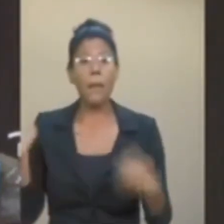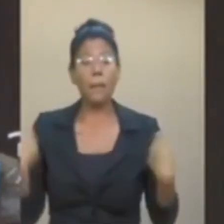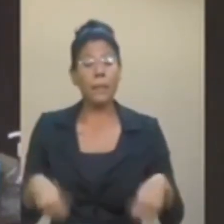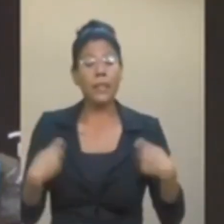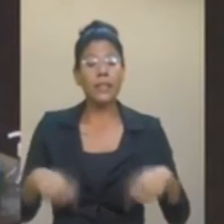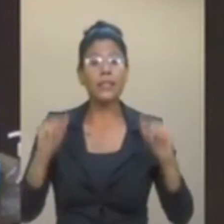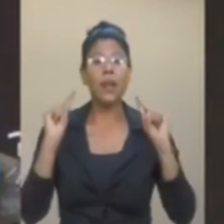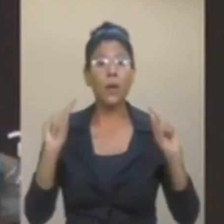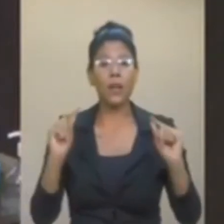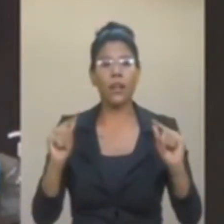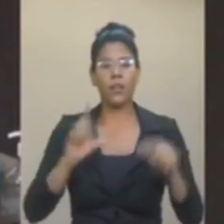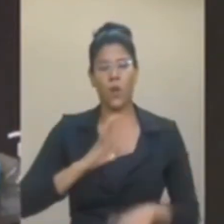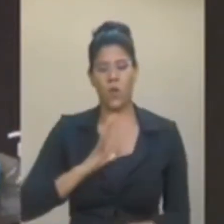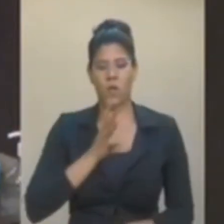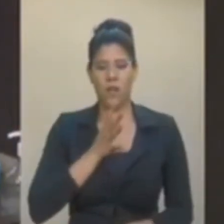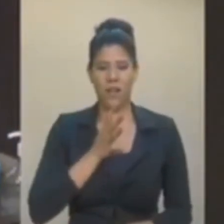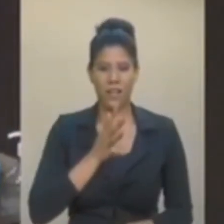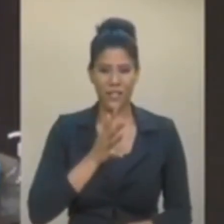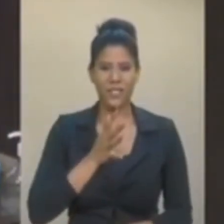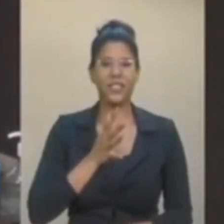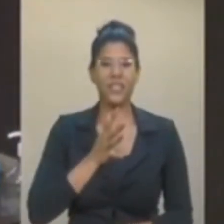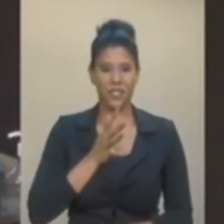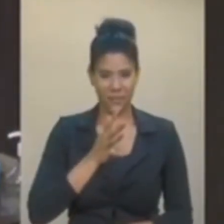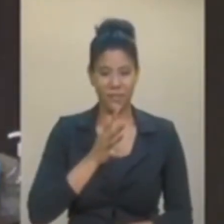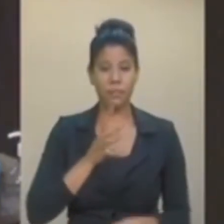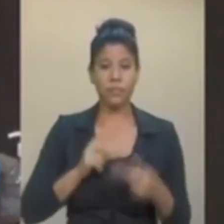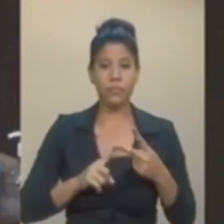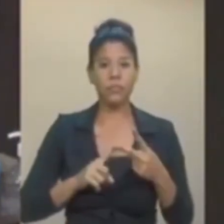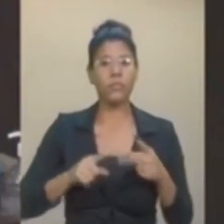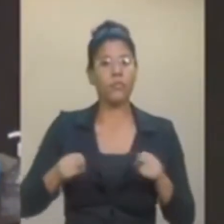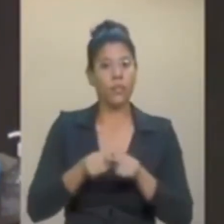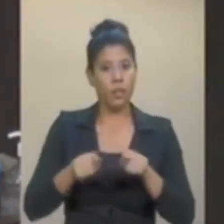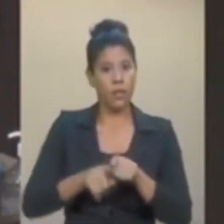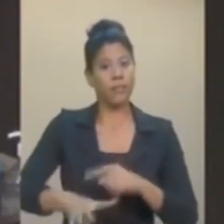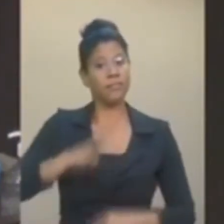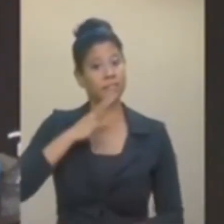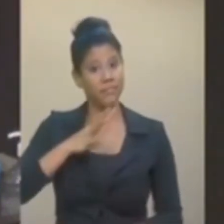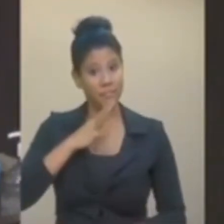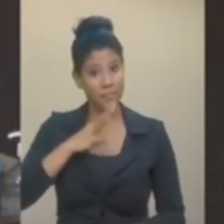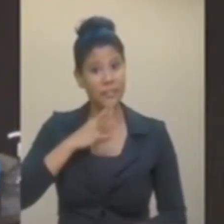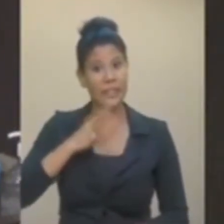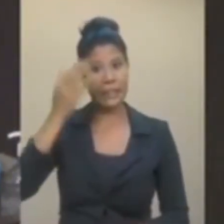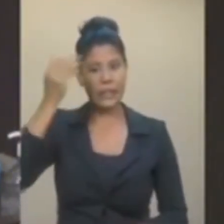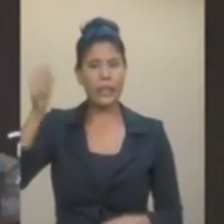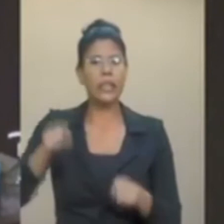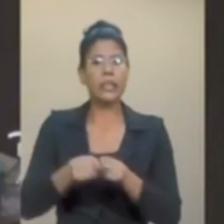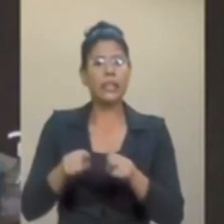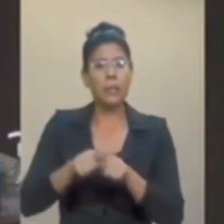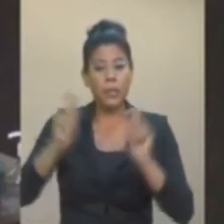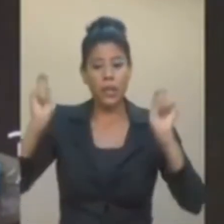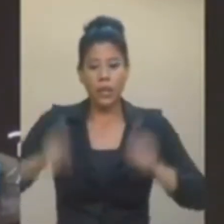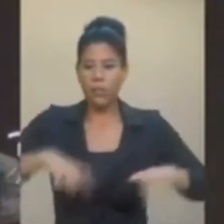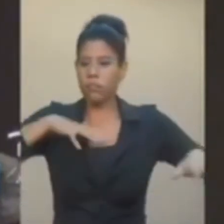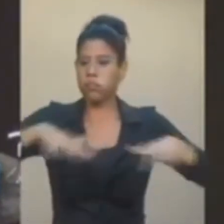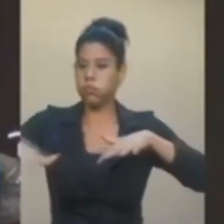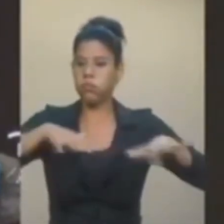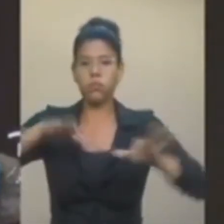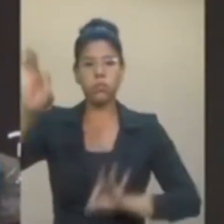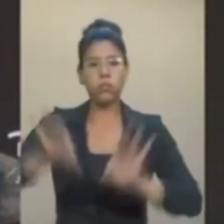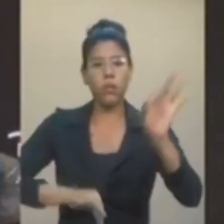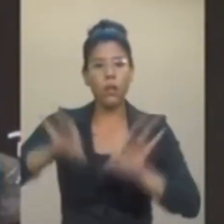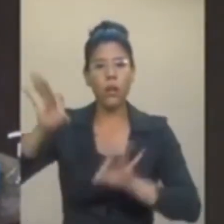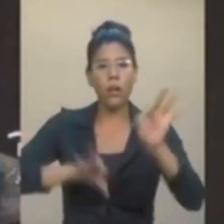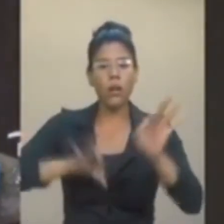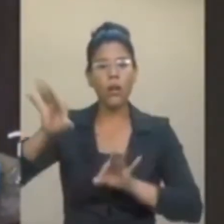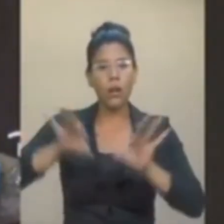de muita coragem, de muita sabedoria, de muita capacidade de movimentação de corações e